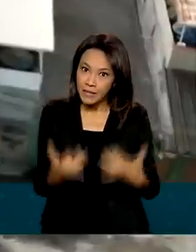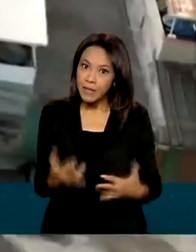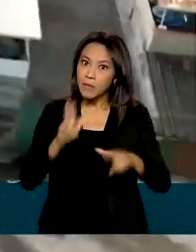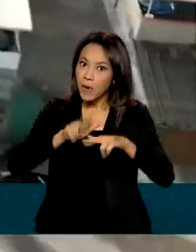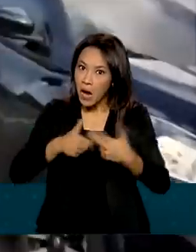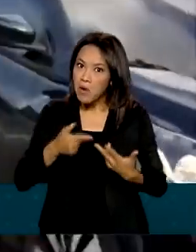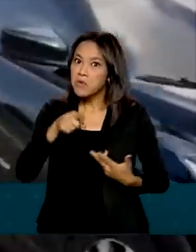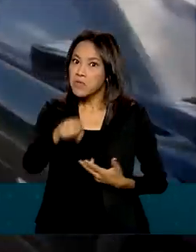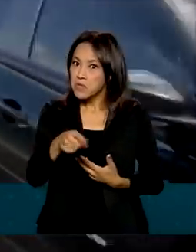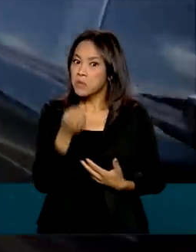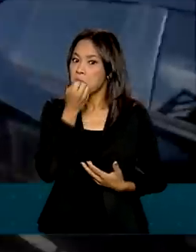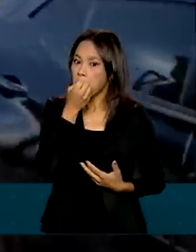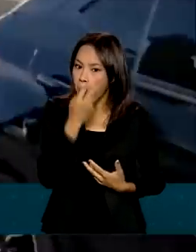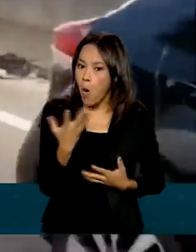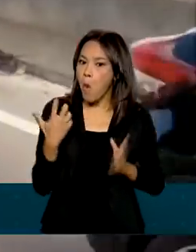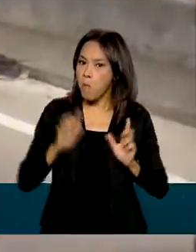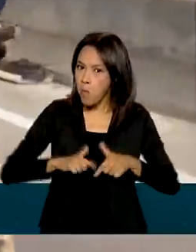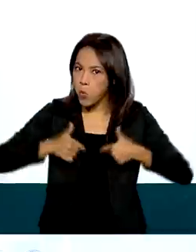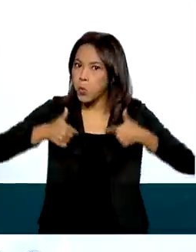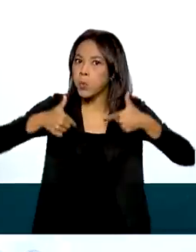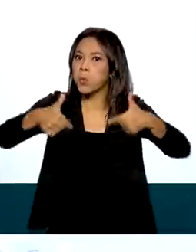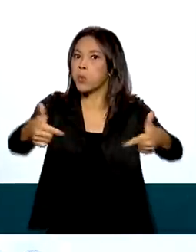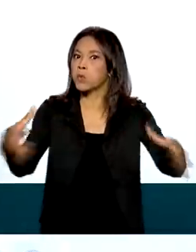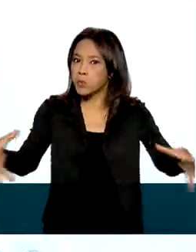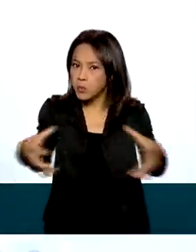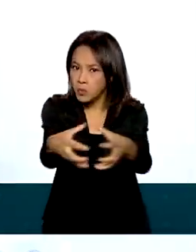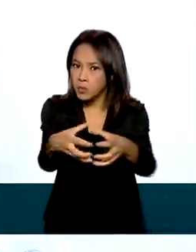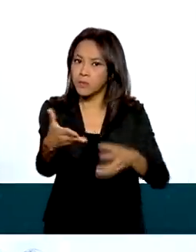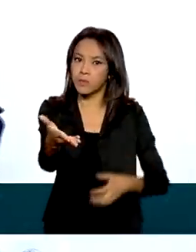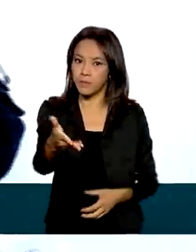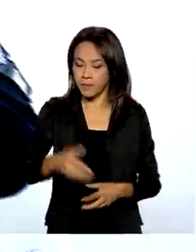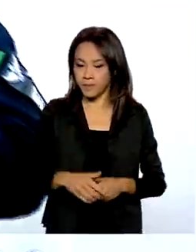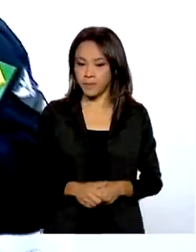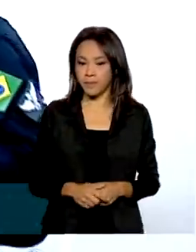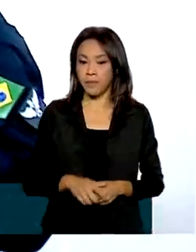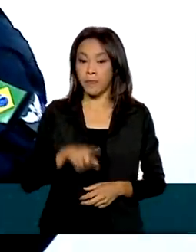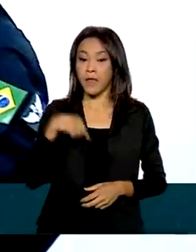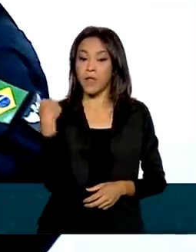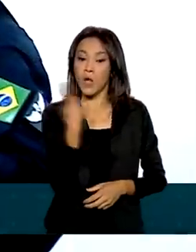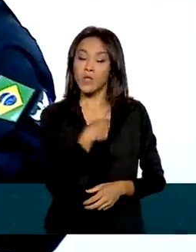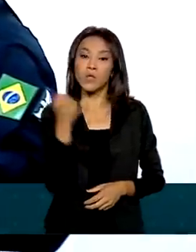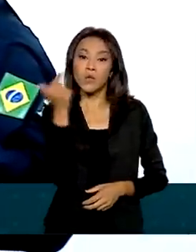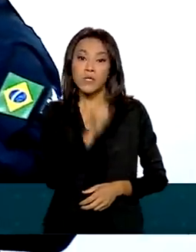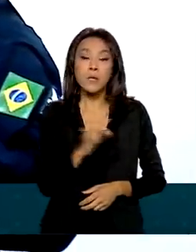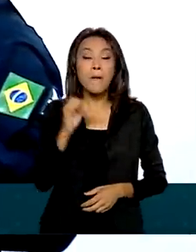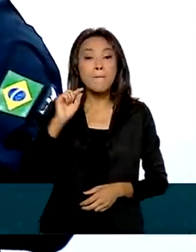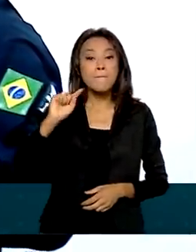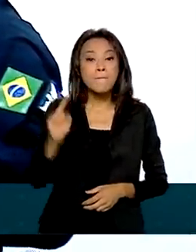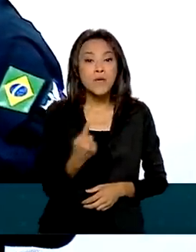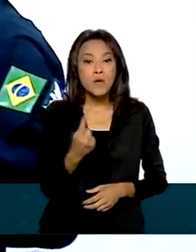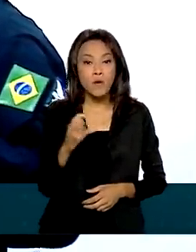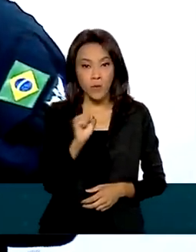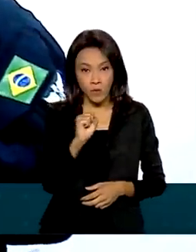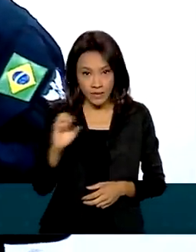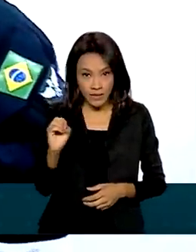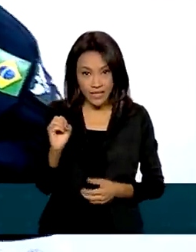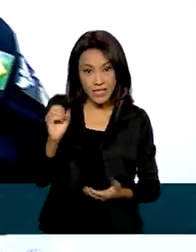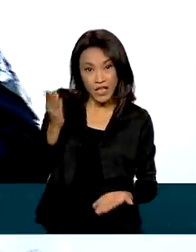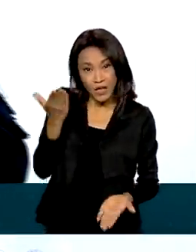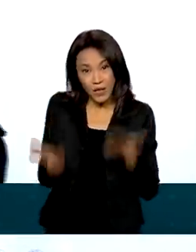com os resultados apresentados pela Corporação atingiu os 1.800 toneladas de droga